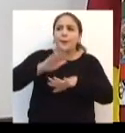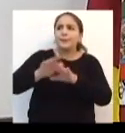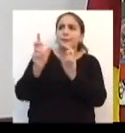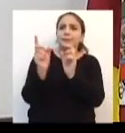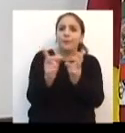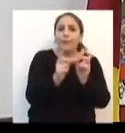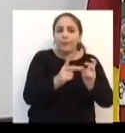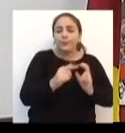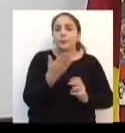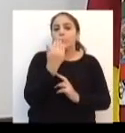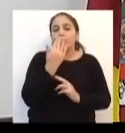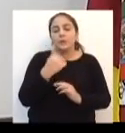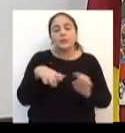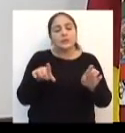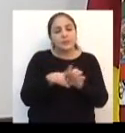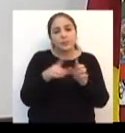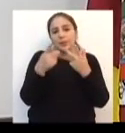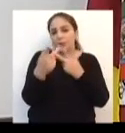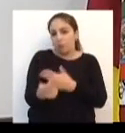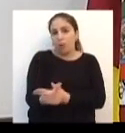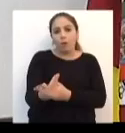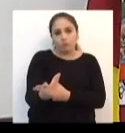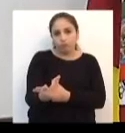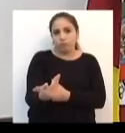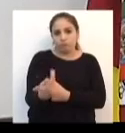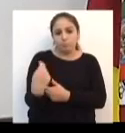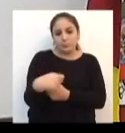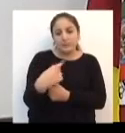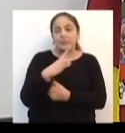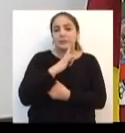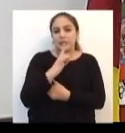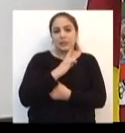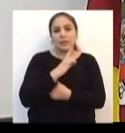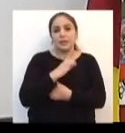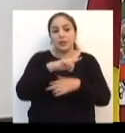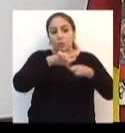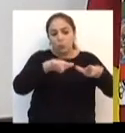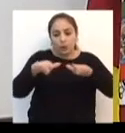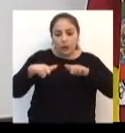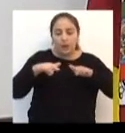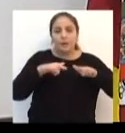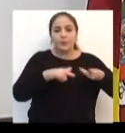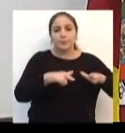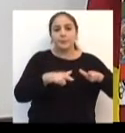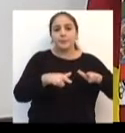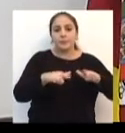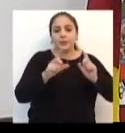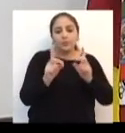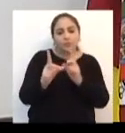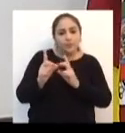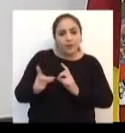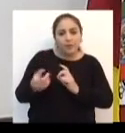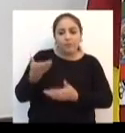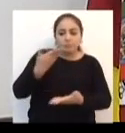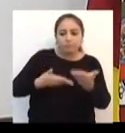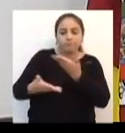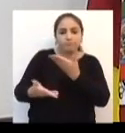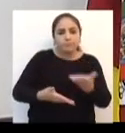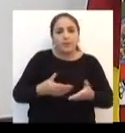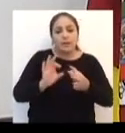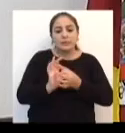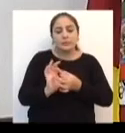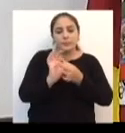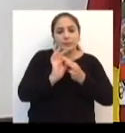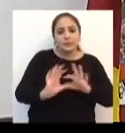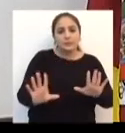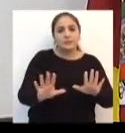de comércio e que a partir disso, então, eles também consigam conviver, né, nesse ambiente de negócios, nesse ambiente de autorização por